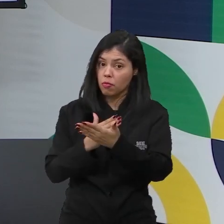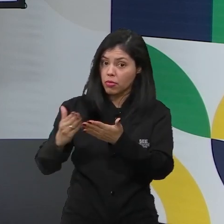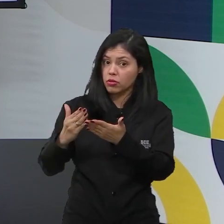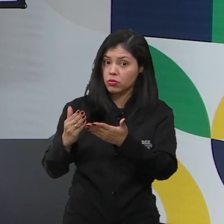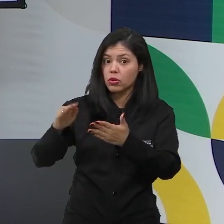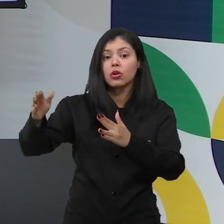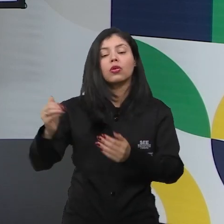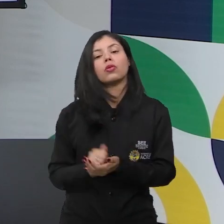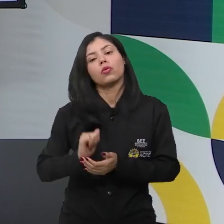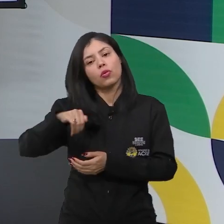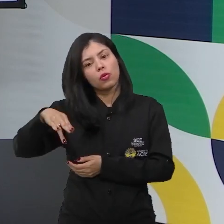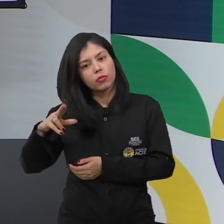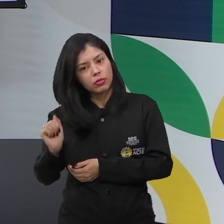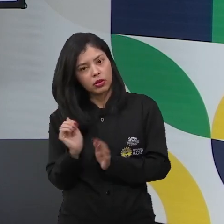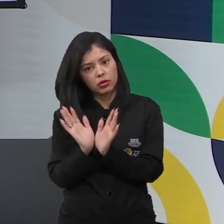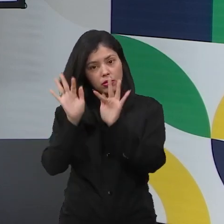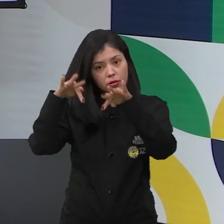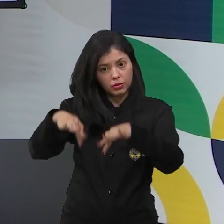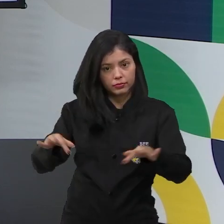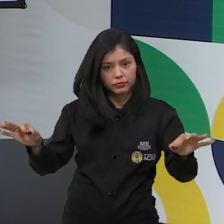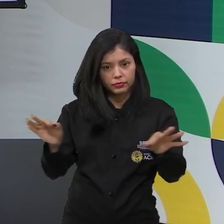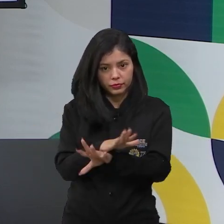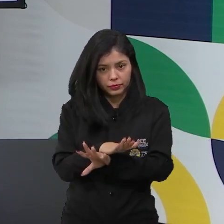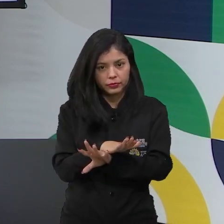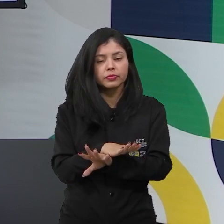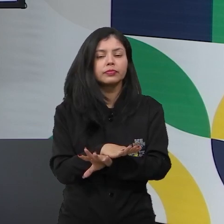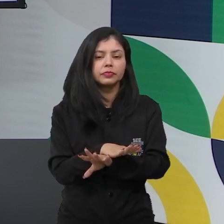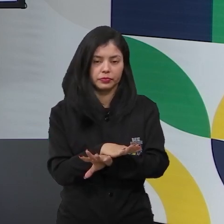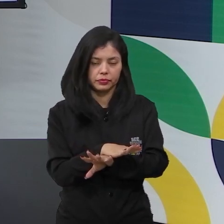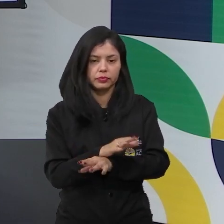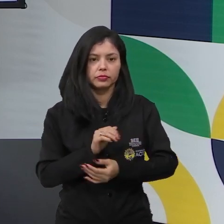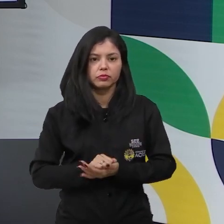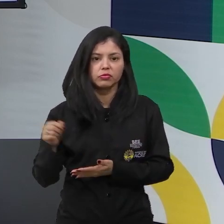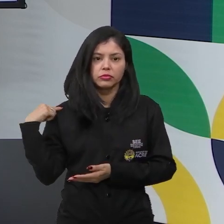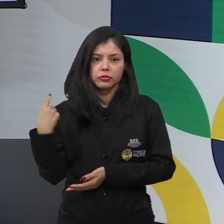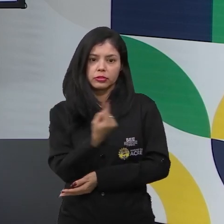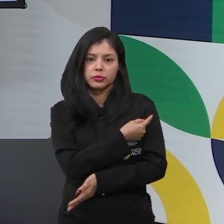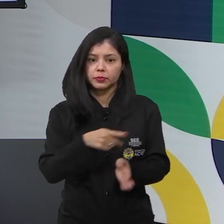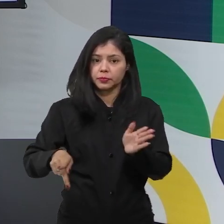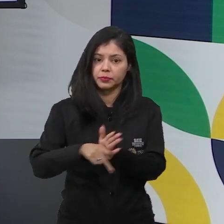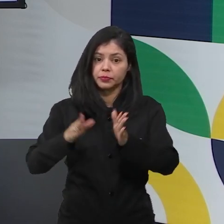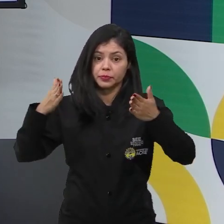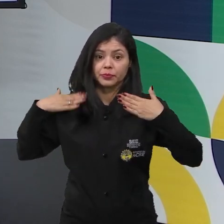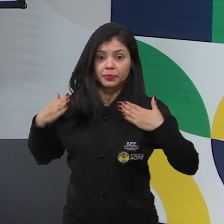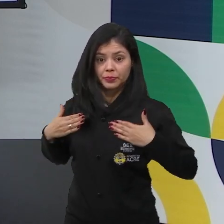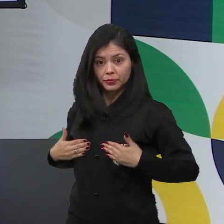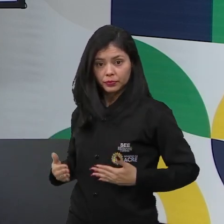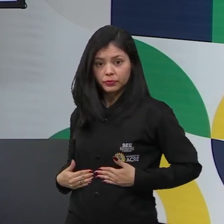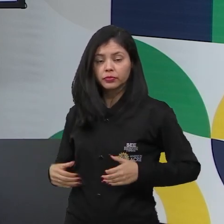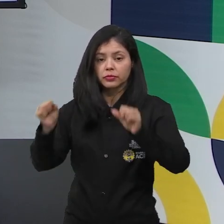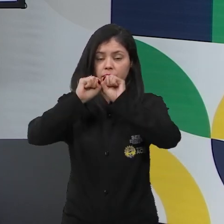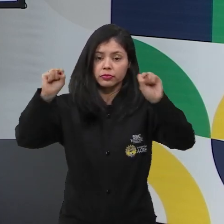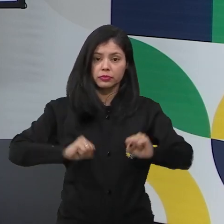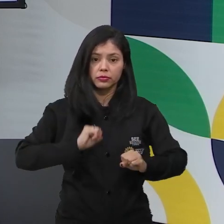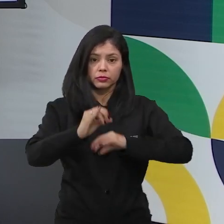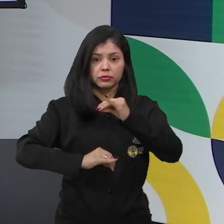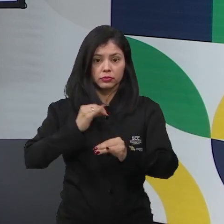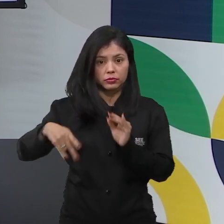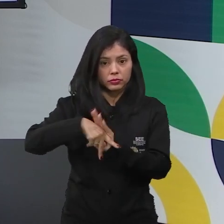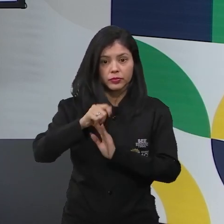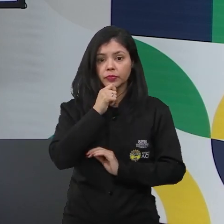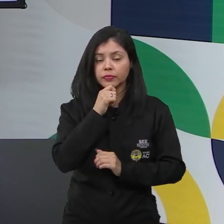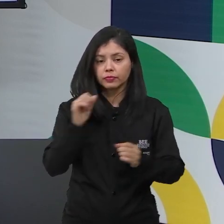começo, um meio e, geralmente, ela tem um fim. E o nosso próprio organismo, né, nosso sistema imunológico, ele vai o quê? Ele